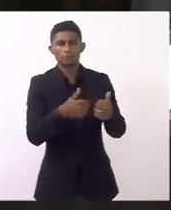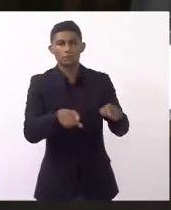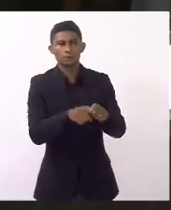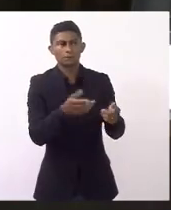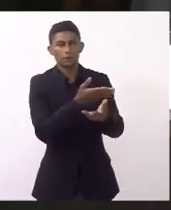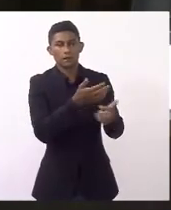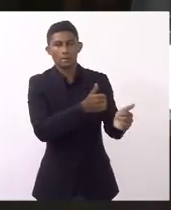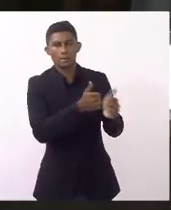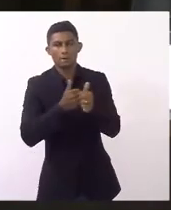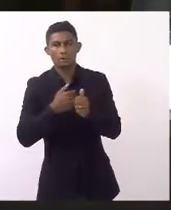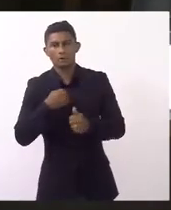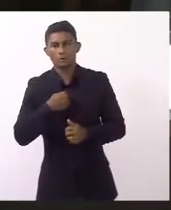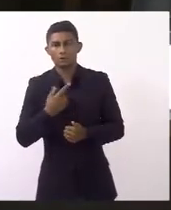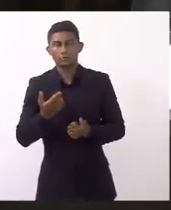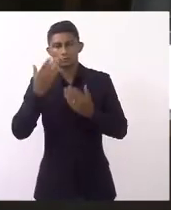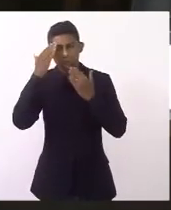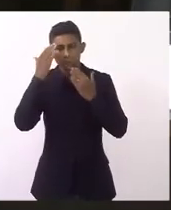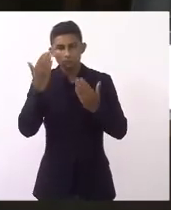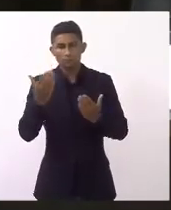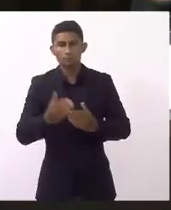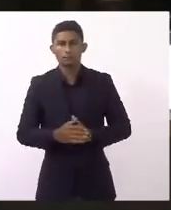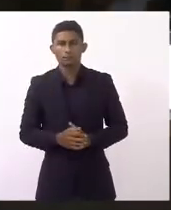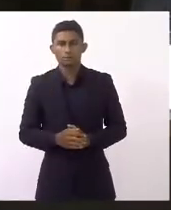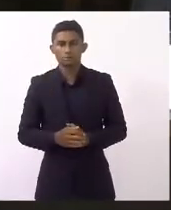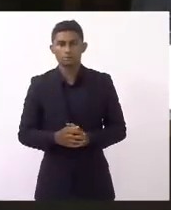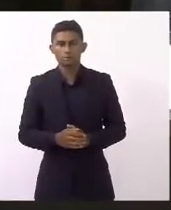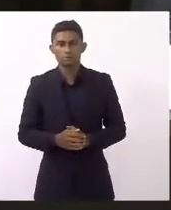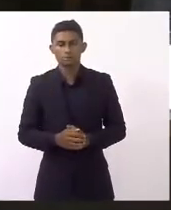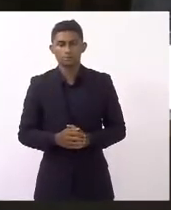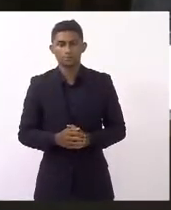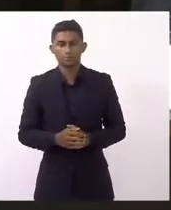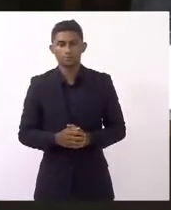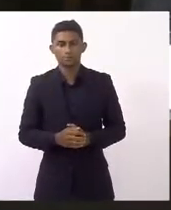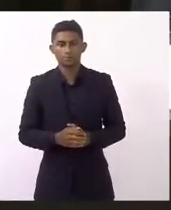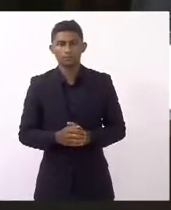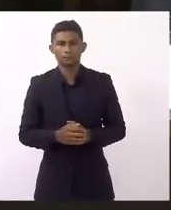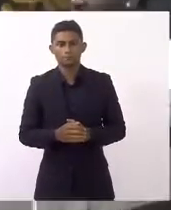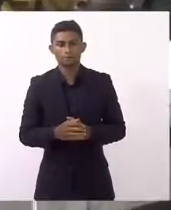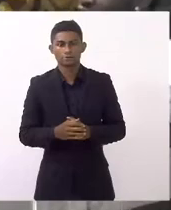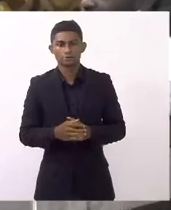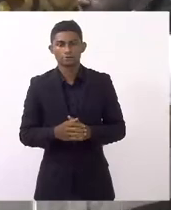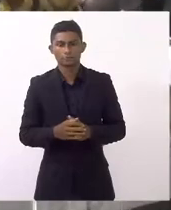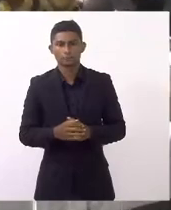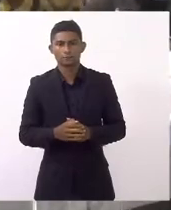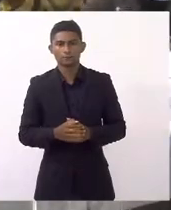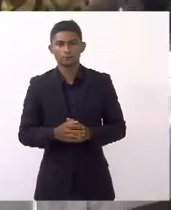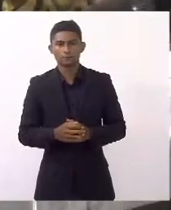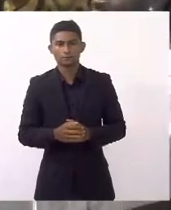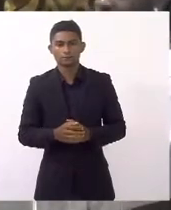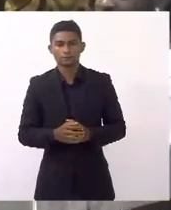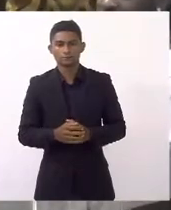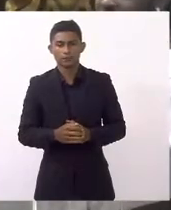acompanhando também muito obrigado tudo Continuará tudo aí para todo mundo aí